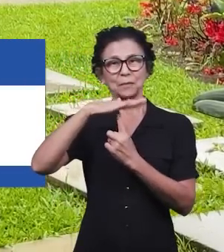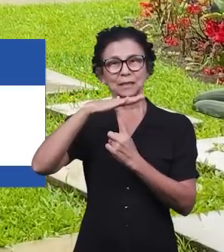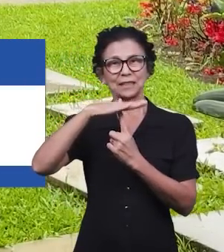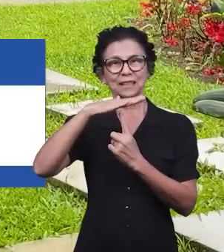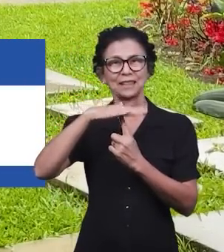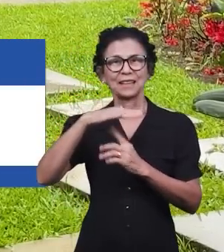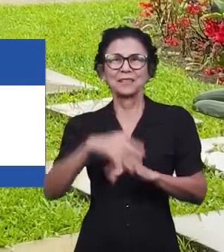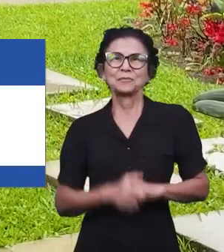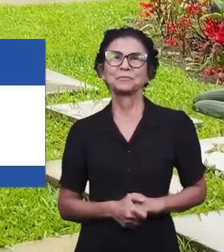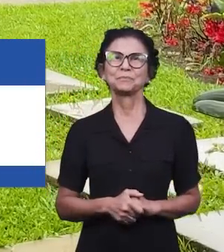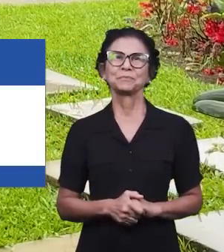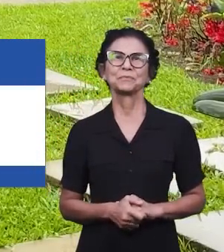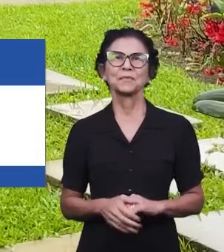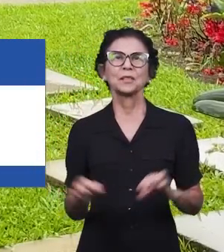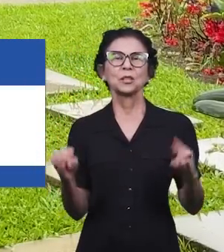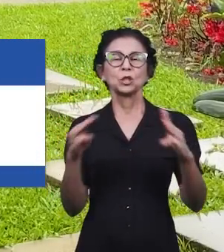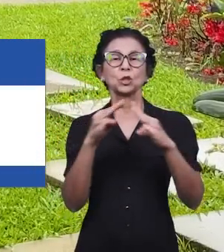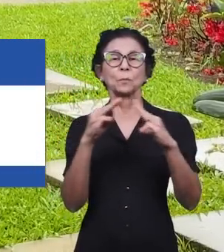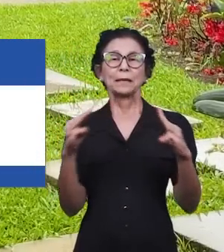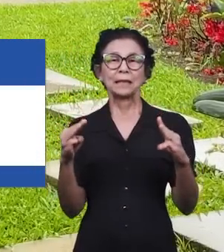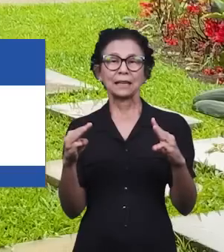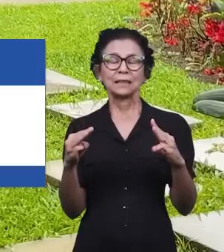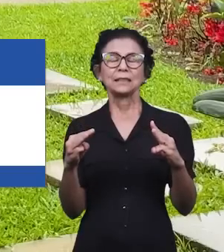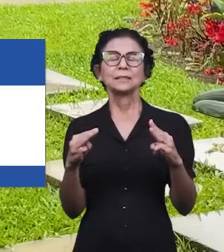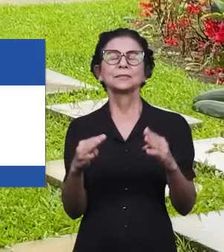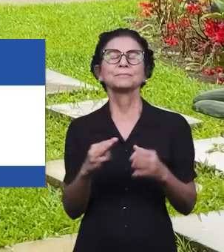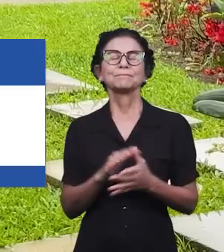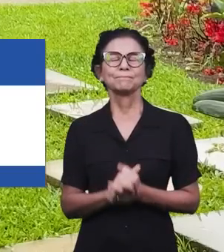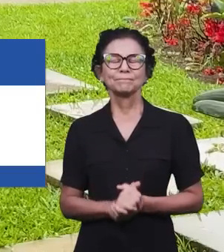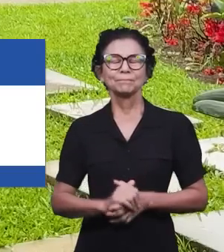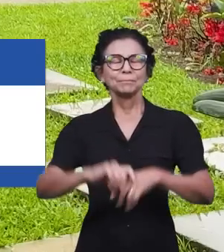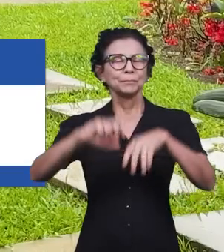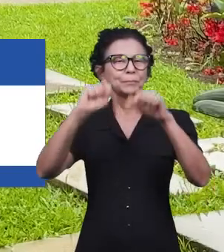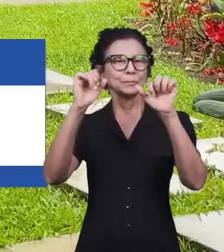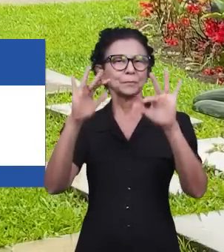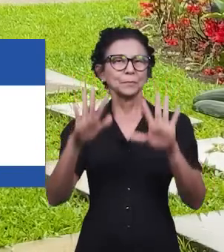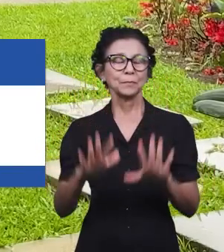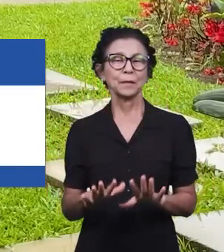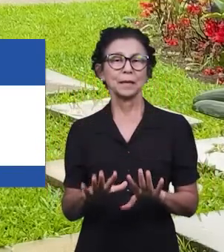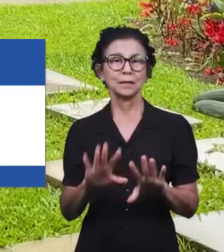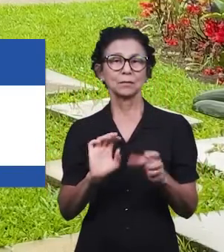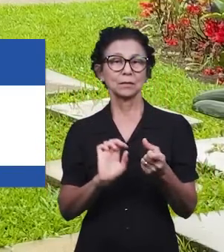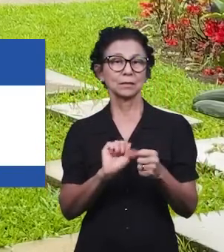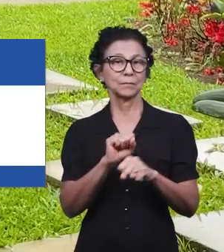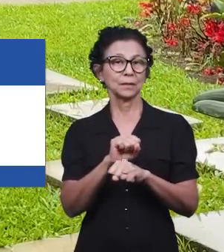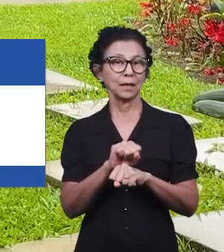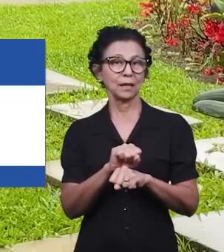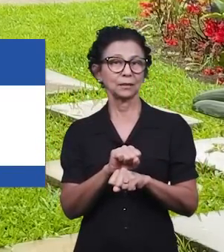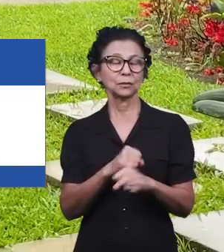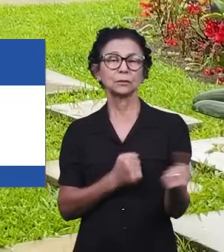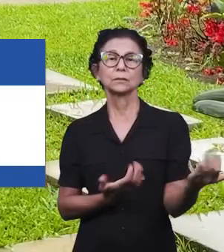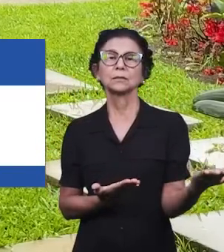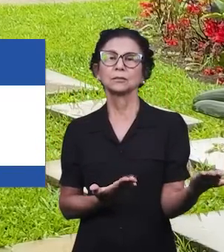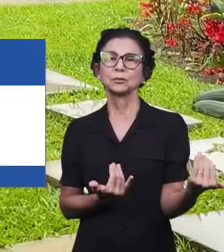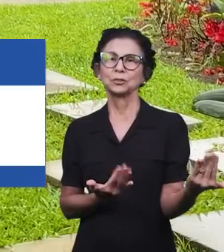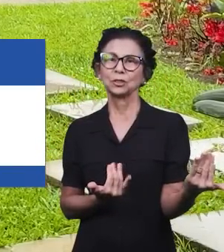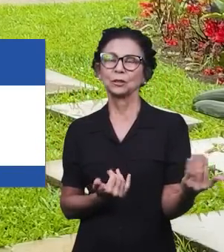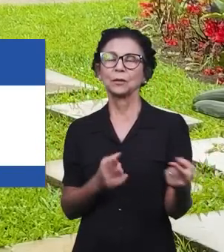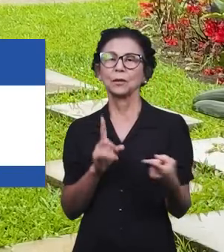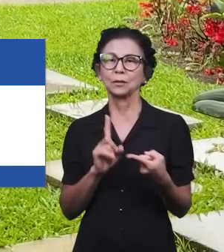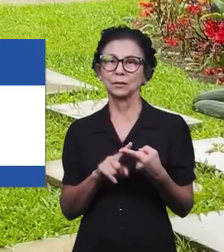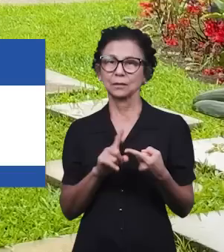diversos Manaíns, vivenciamos muitas bênçãos com o seminário para os jovens. E você vai ver também